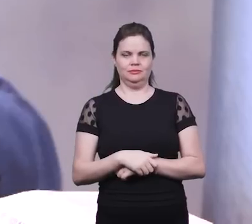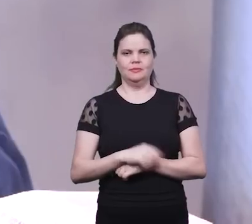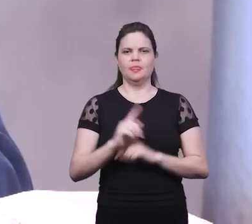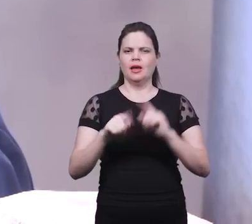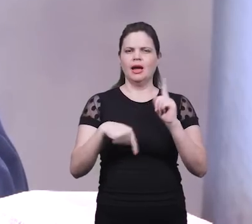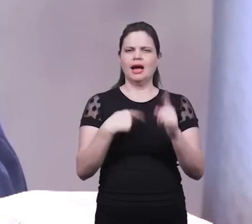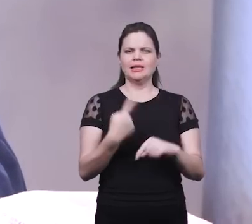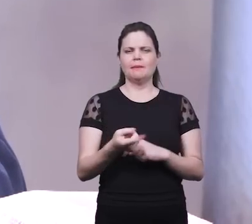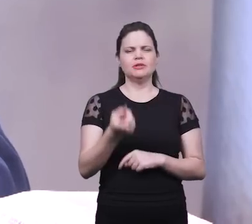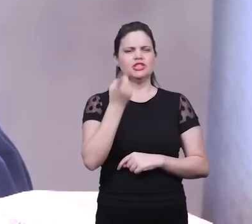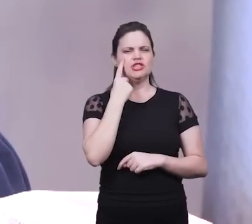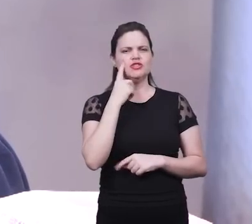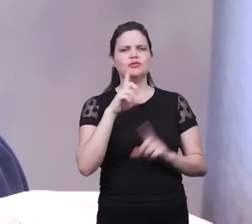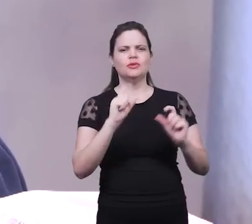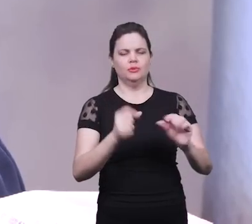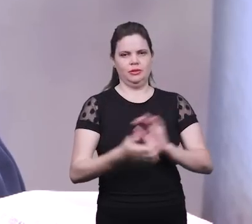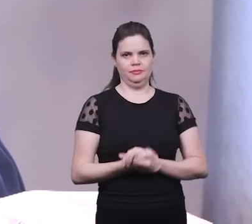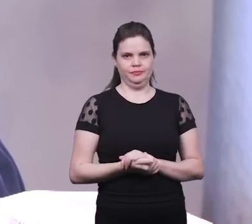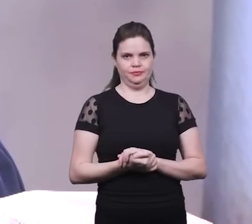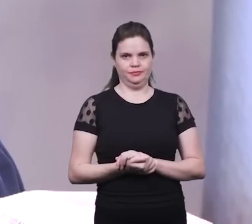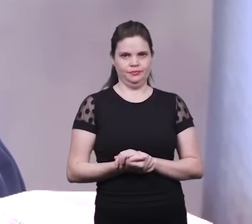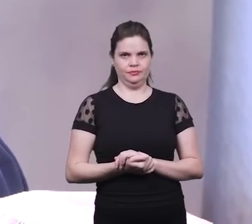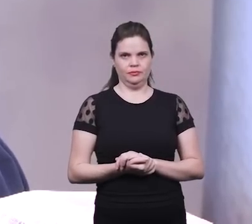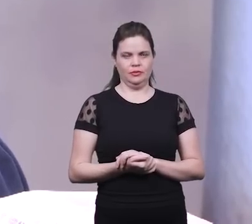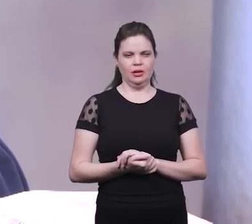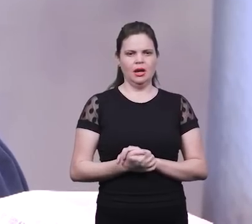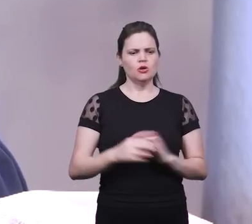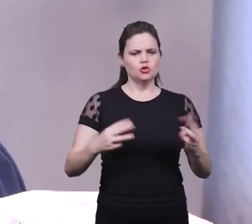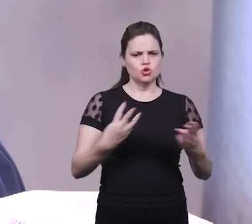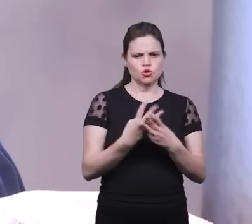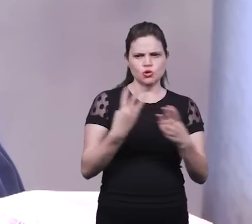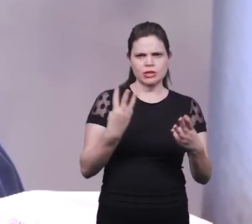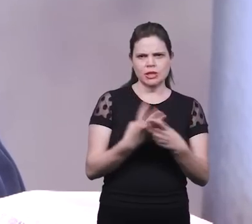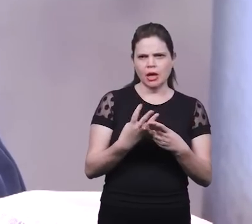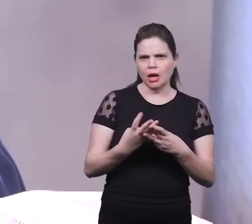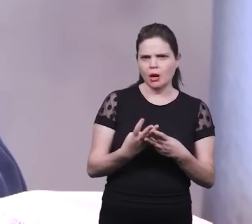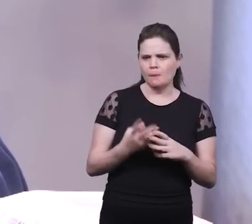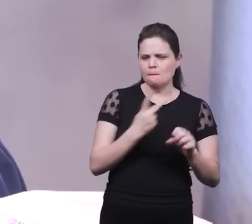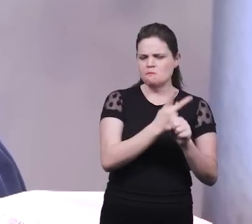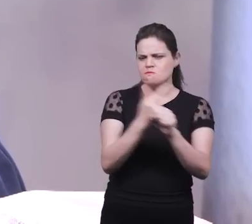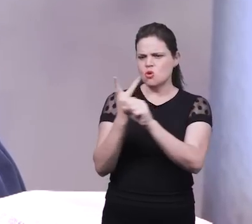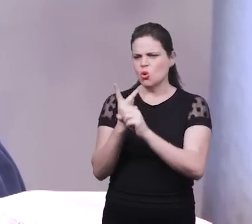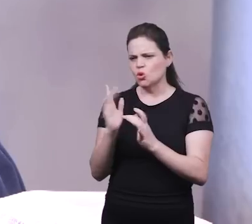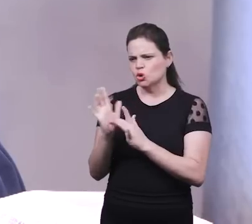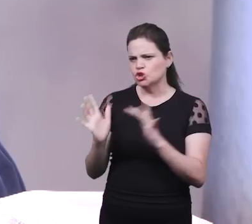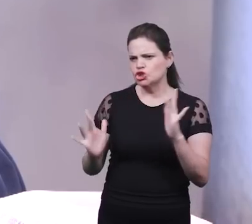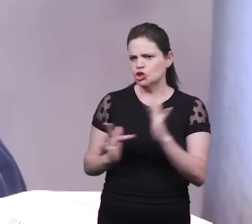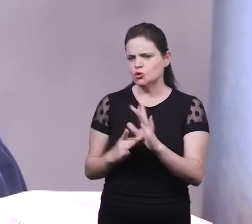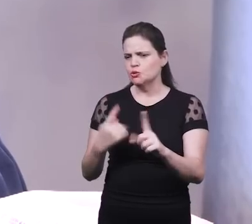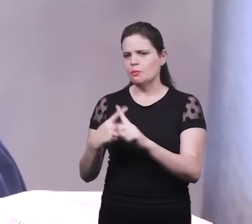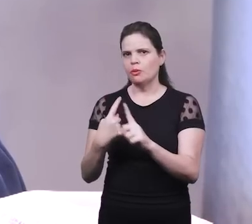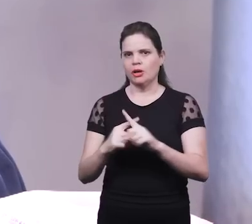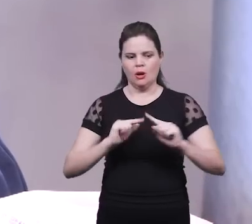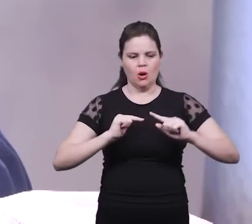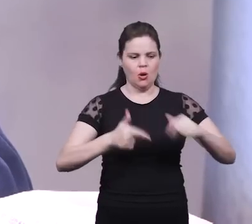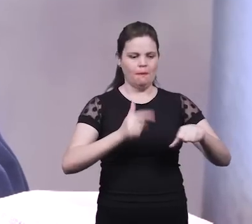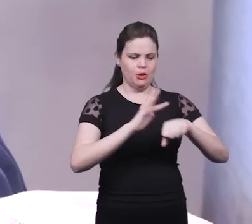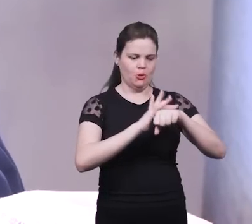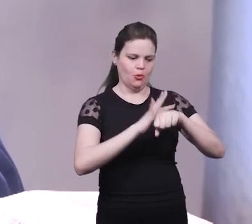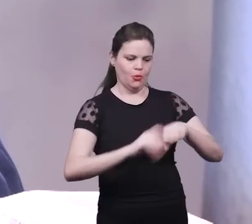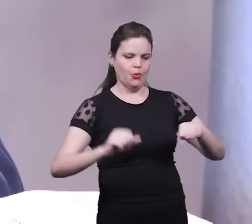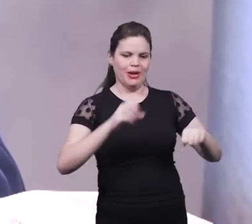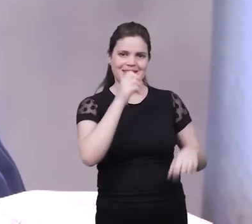né? Por isso os judeus ainda procuravam matá-lo, porque não só quebrantava o sábado, tinha outros motivos, né?